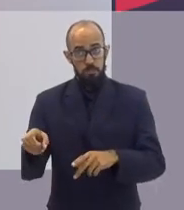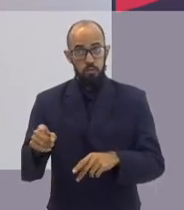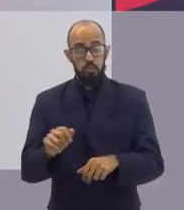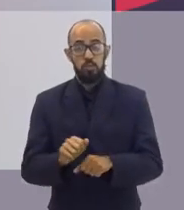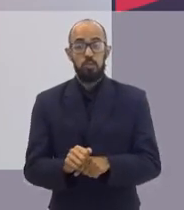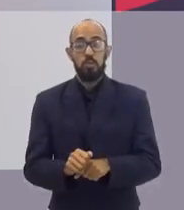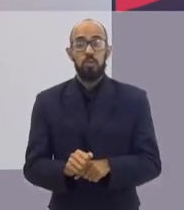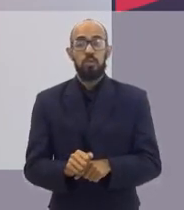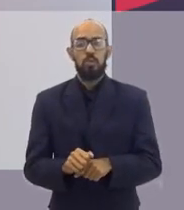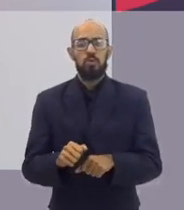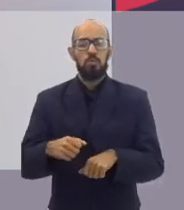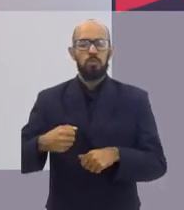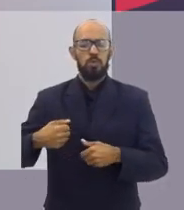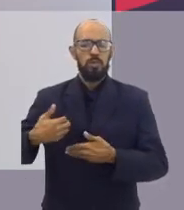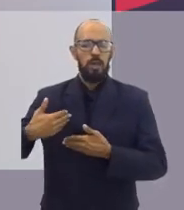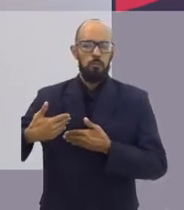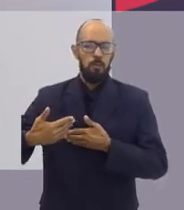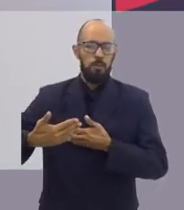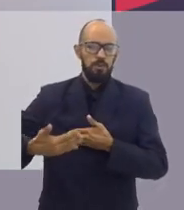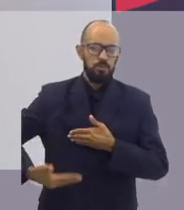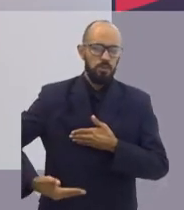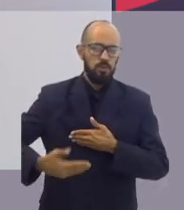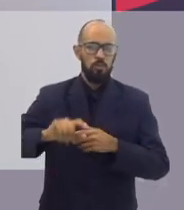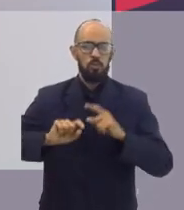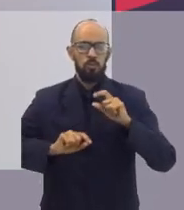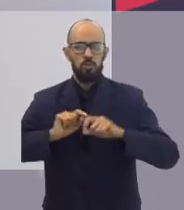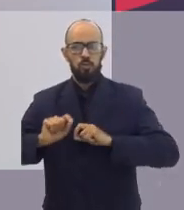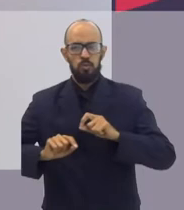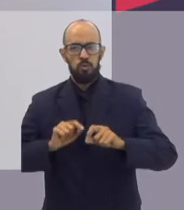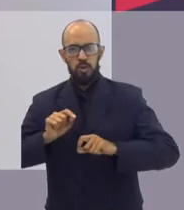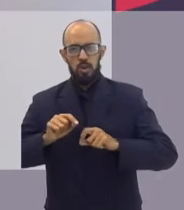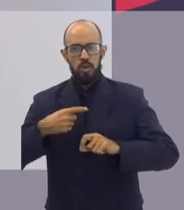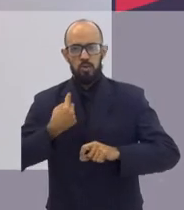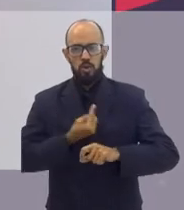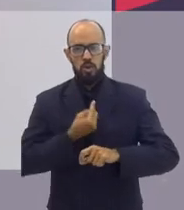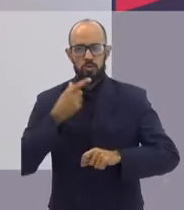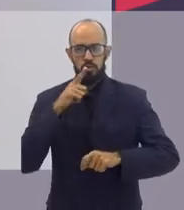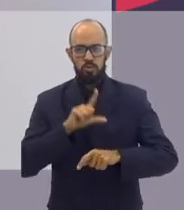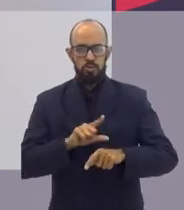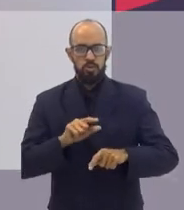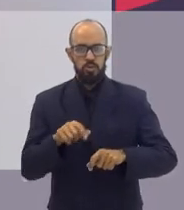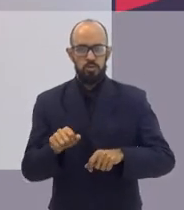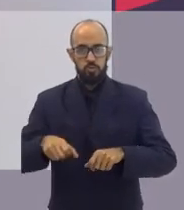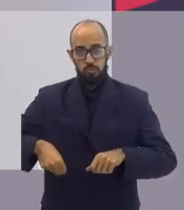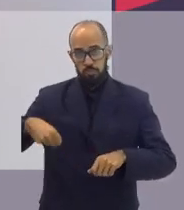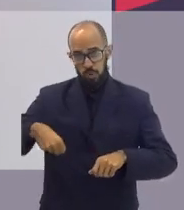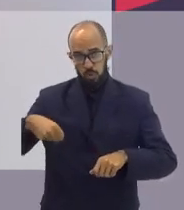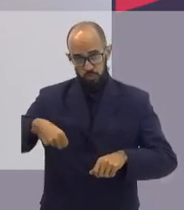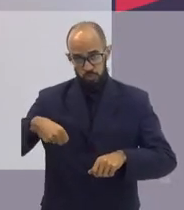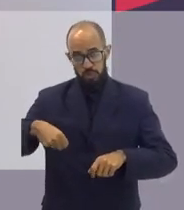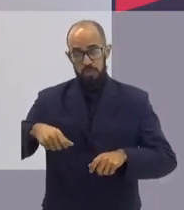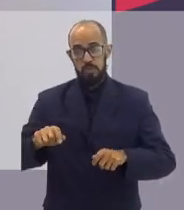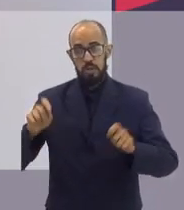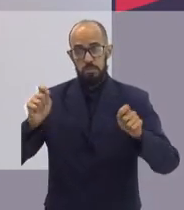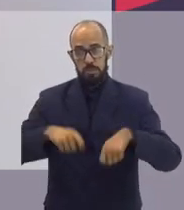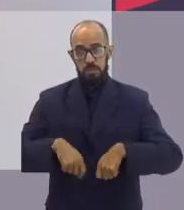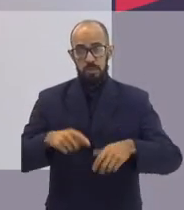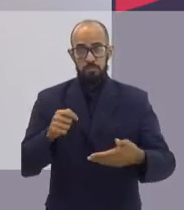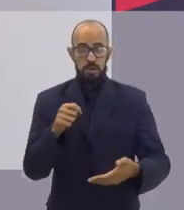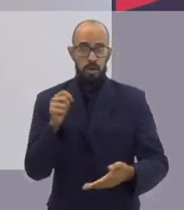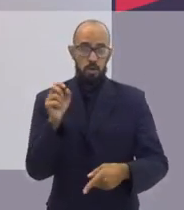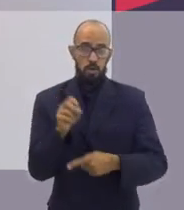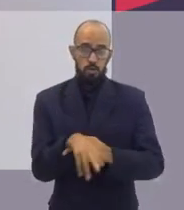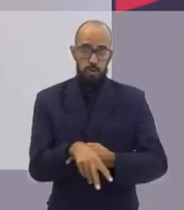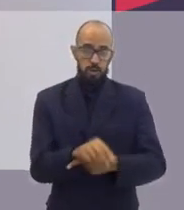A gente, com o tempo foi passando, a gente conseguiu recursos, né? Conseguimos bolsas, na verdade, para